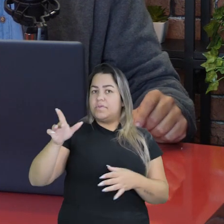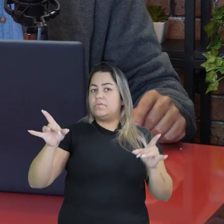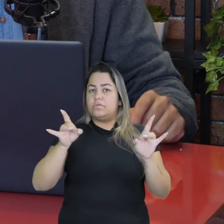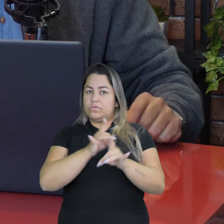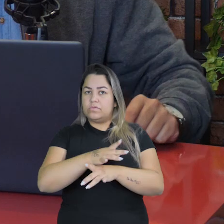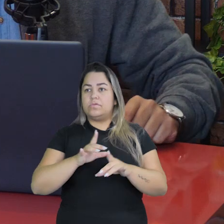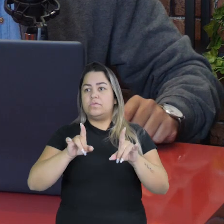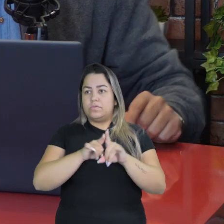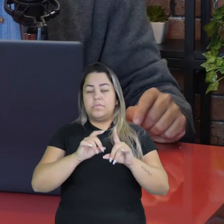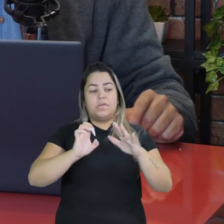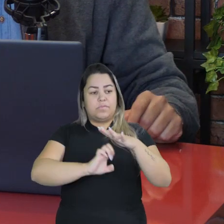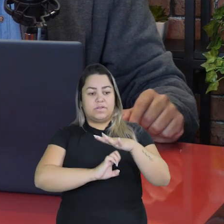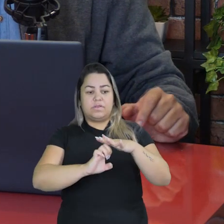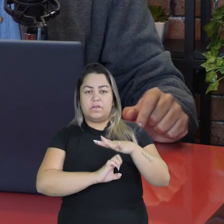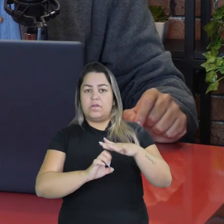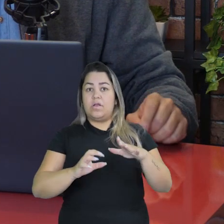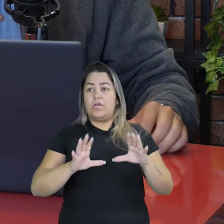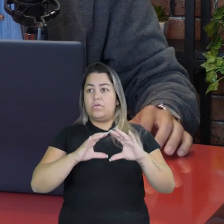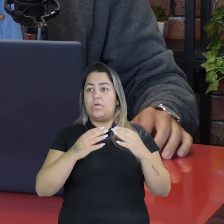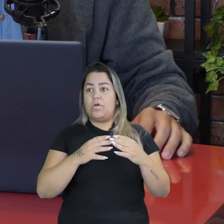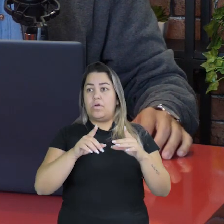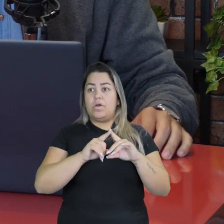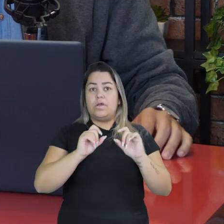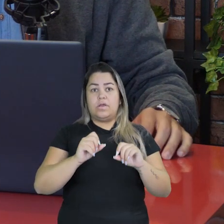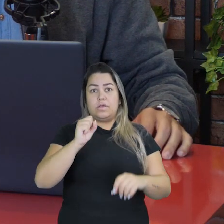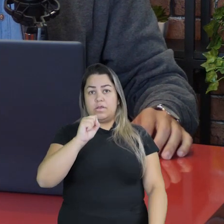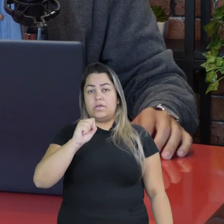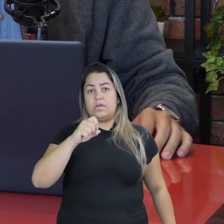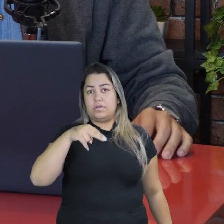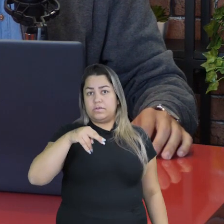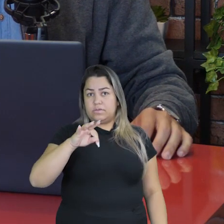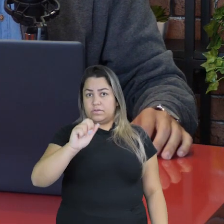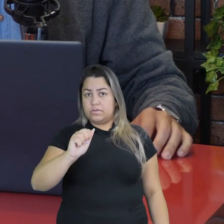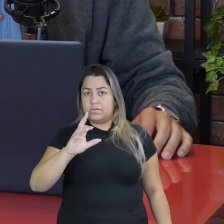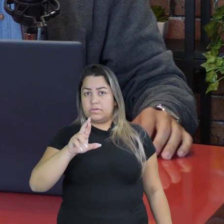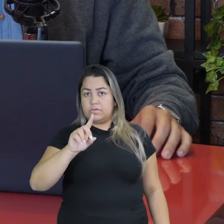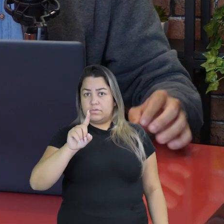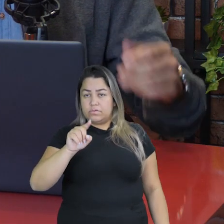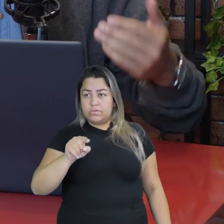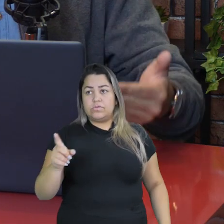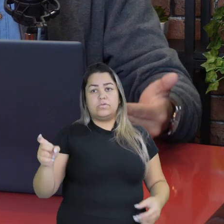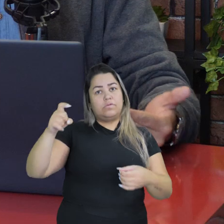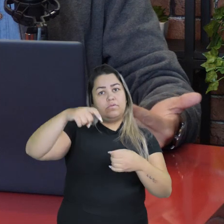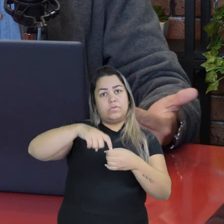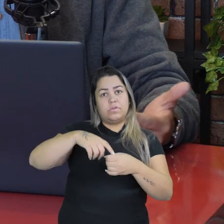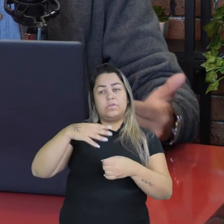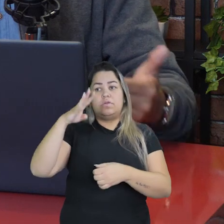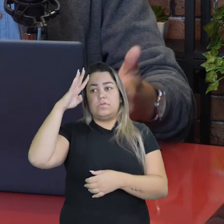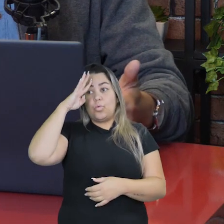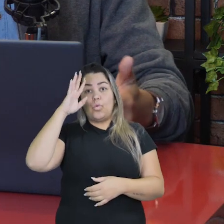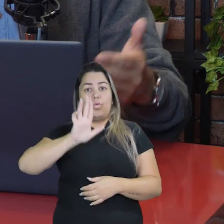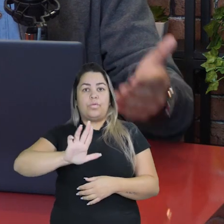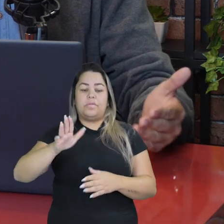também participou do encerramento do Fórum Empresarial Brasil-Bolívia em Santa Cruz de la Sierra. De volta ao Brasil,